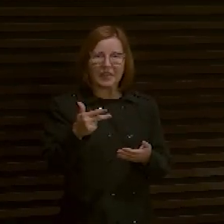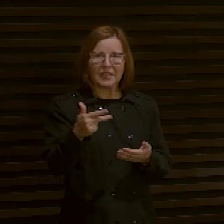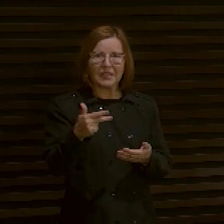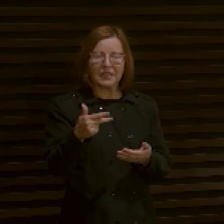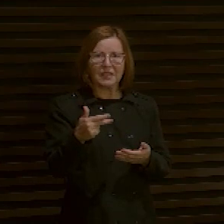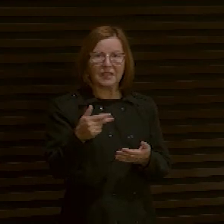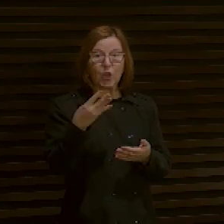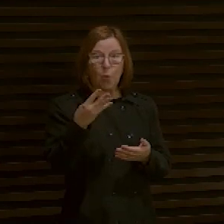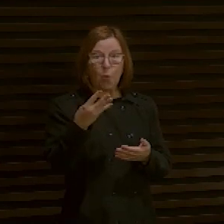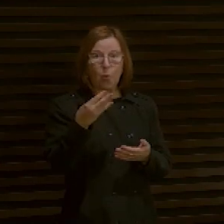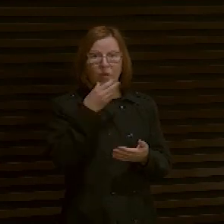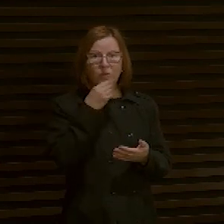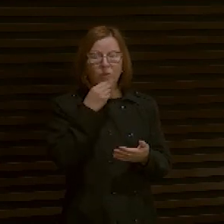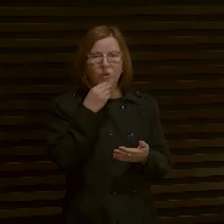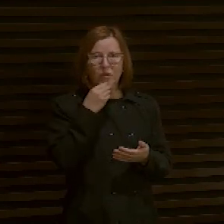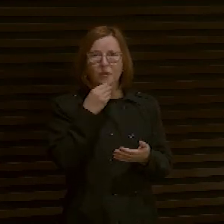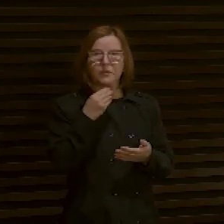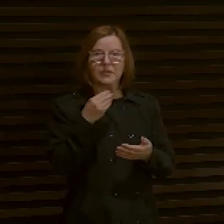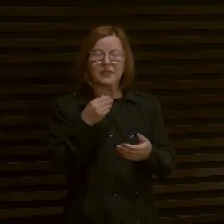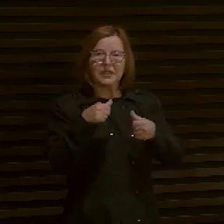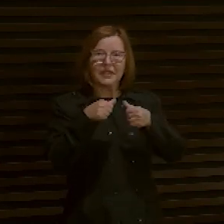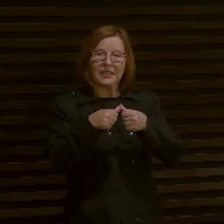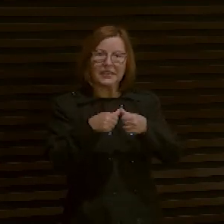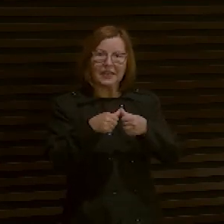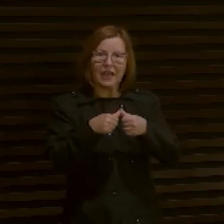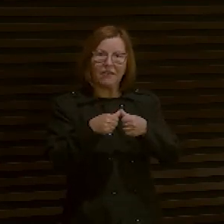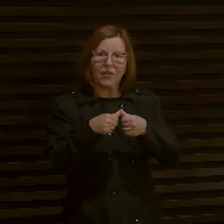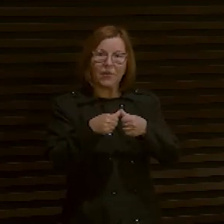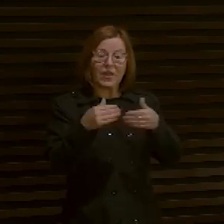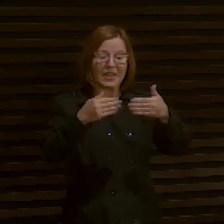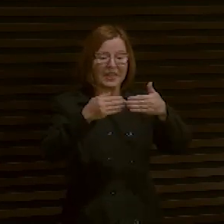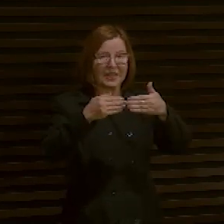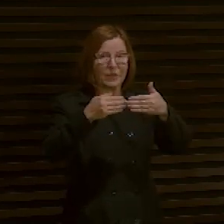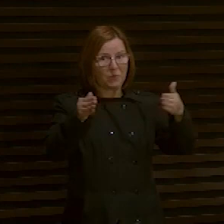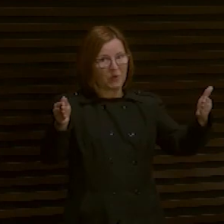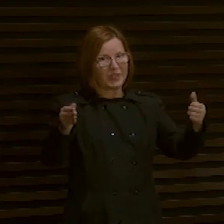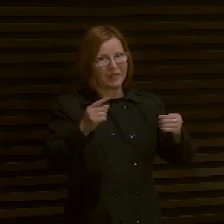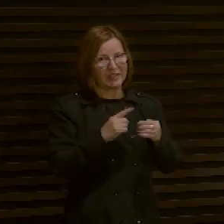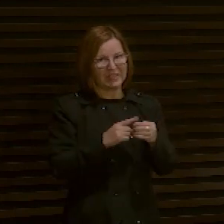estavam dentro da cidade. Eles estavam à entrada da cidade, no portão da cidade.